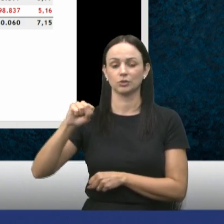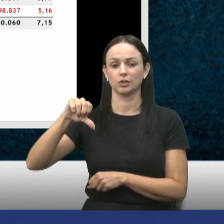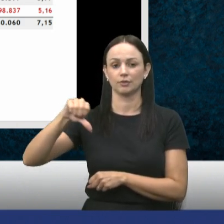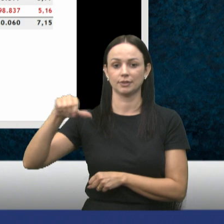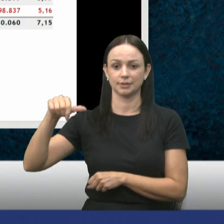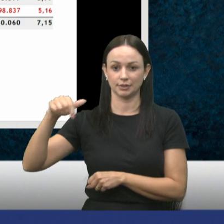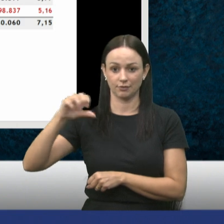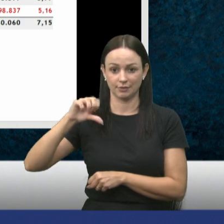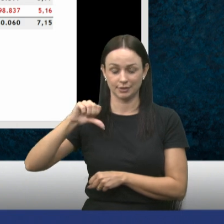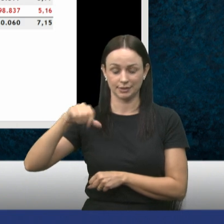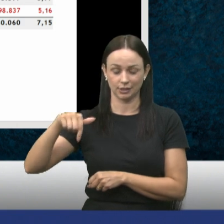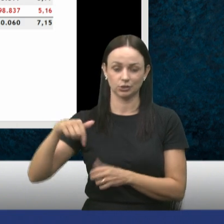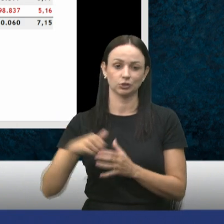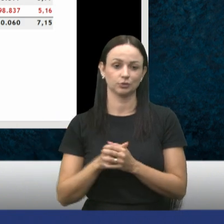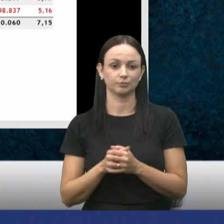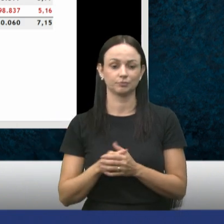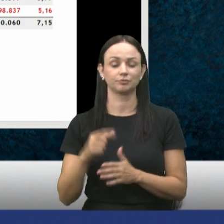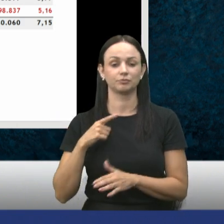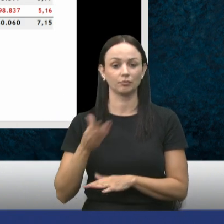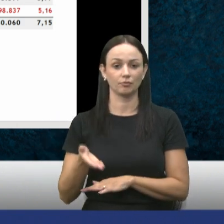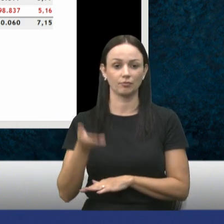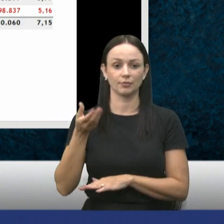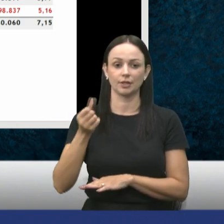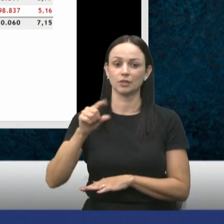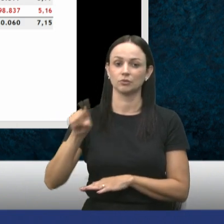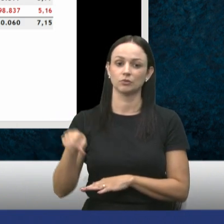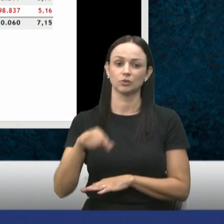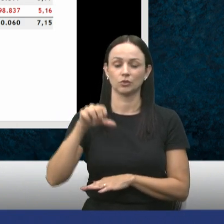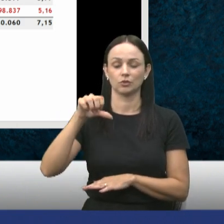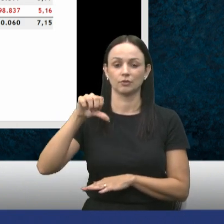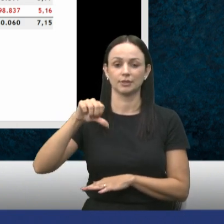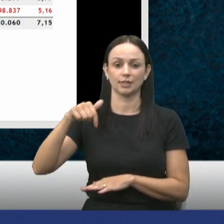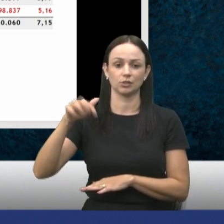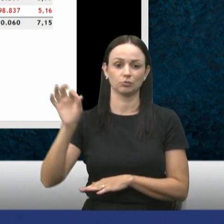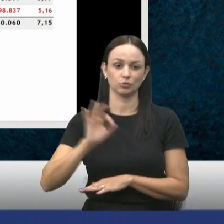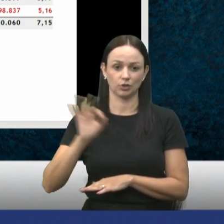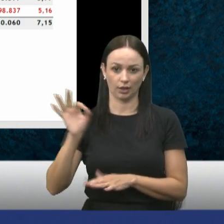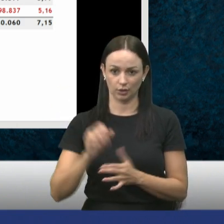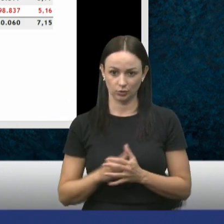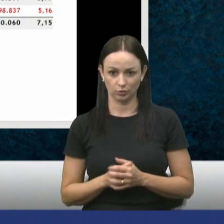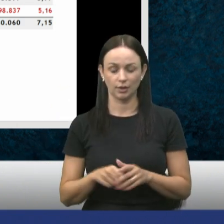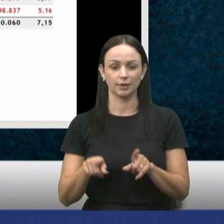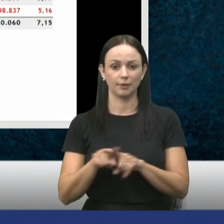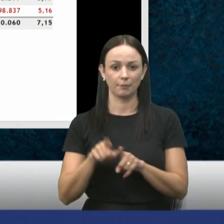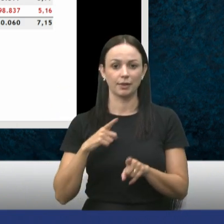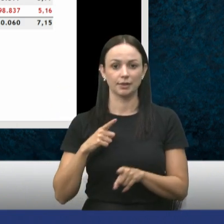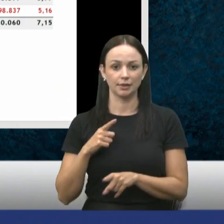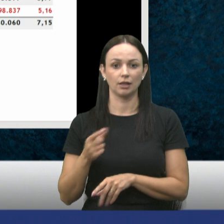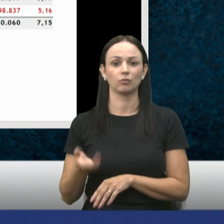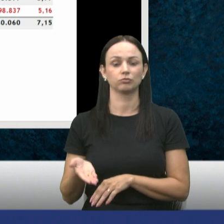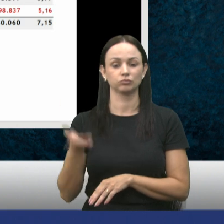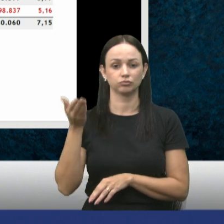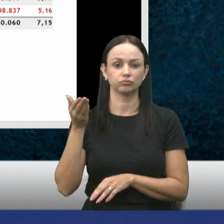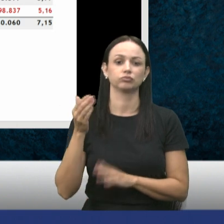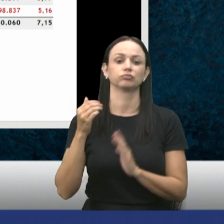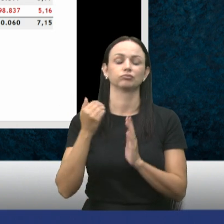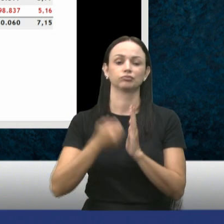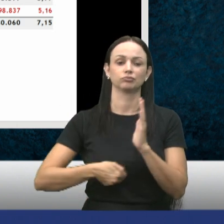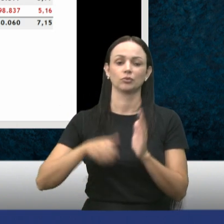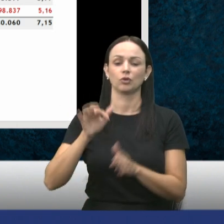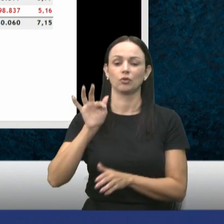259.178.897. Houve um aumento de 6,97%. E também houve um aumento em relação à dedução do